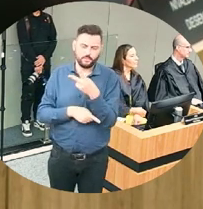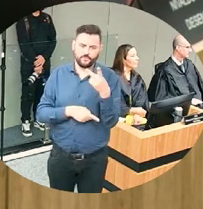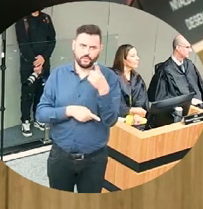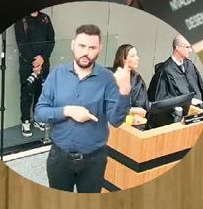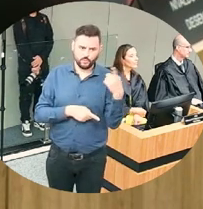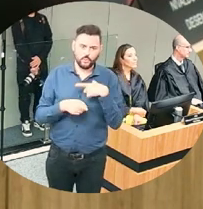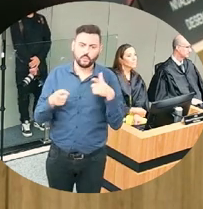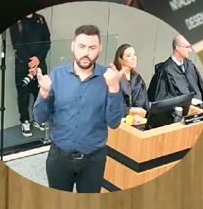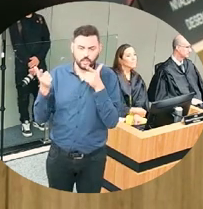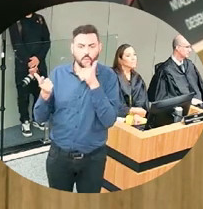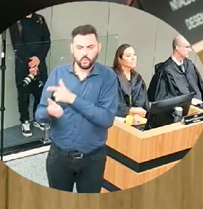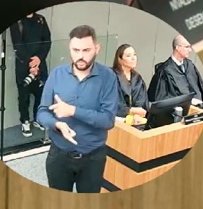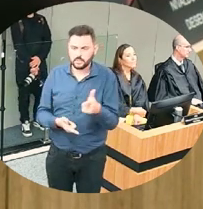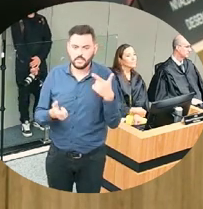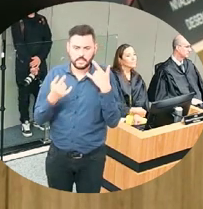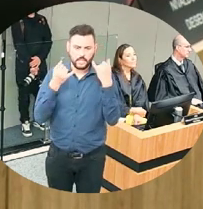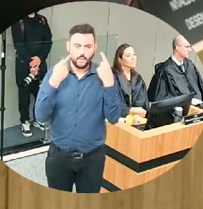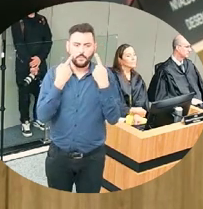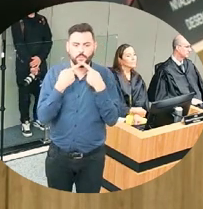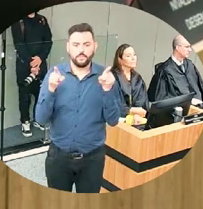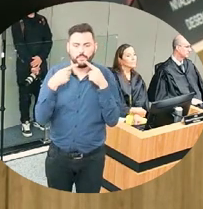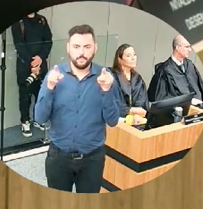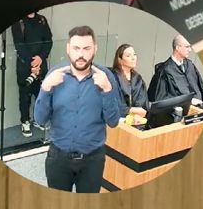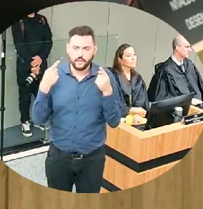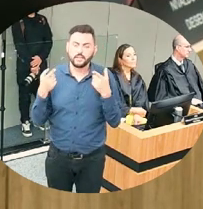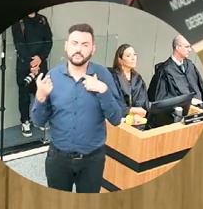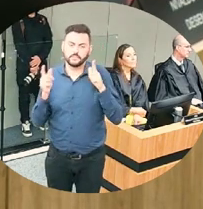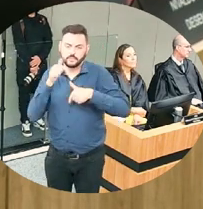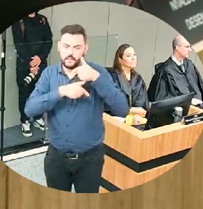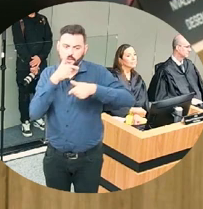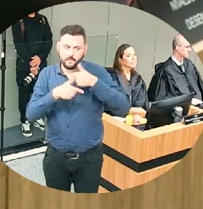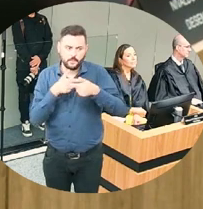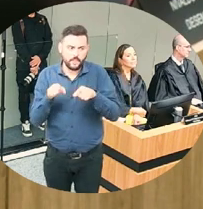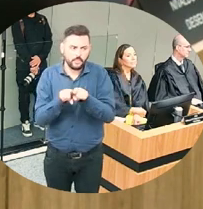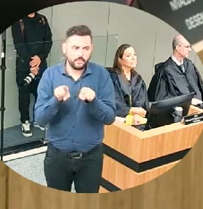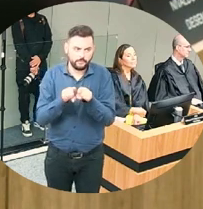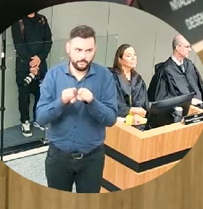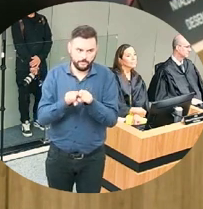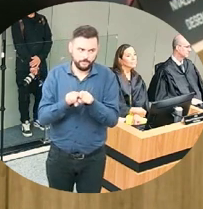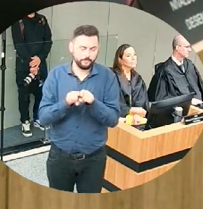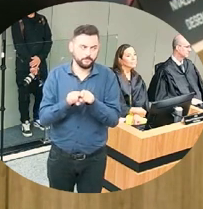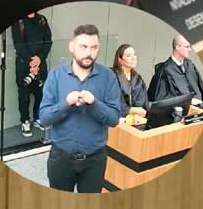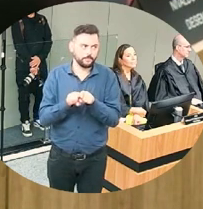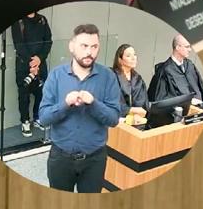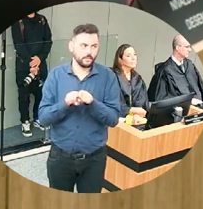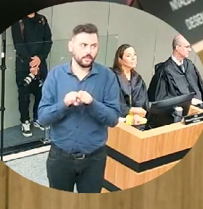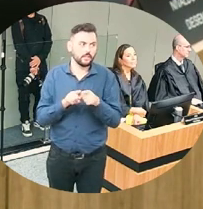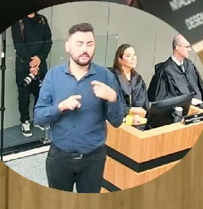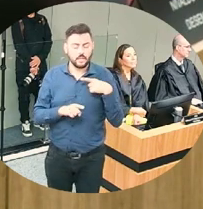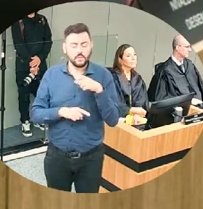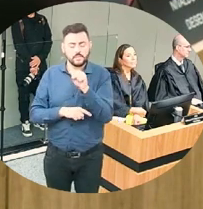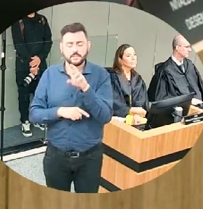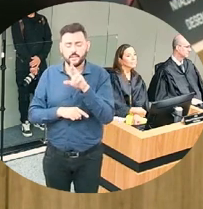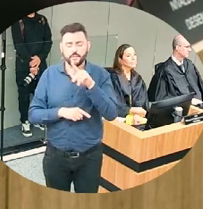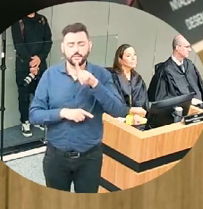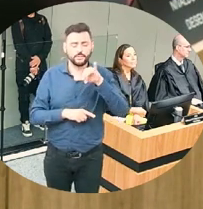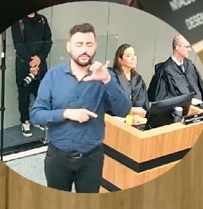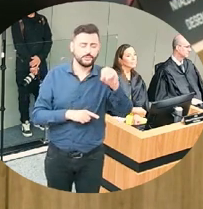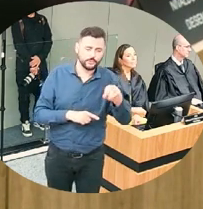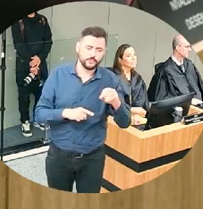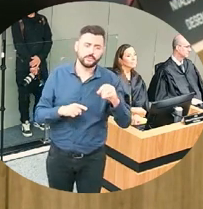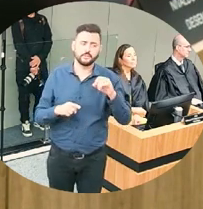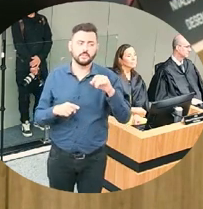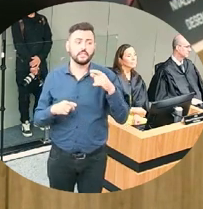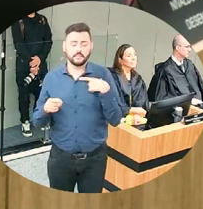anos filha de Célio Duarte João Célio João Duarte e Benta de Araújo Duarte é casada